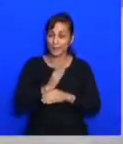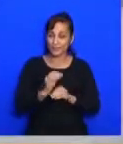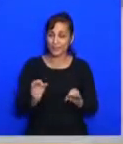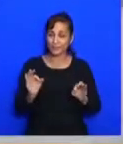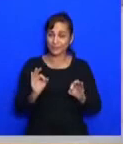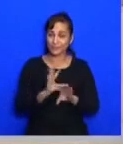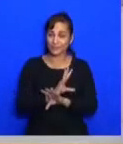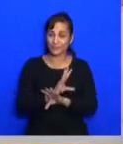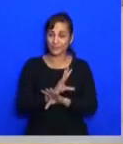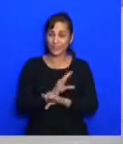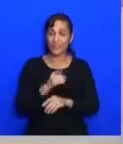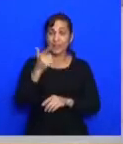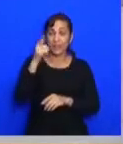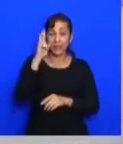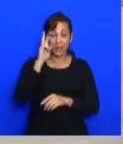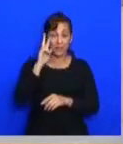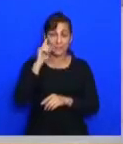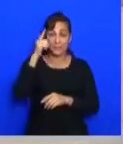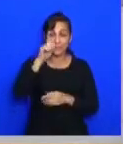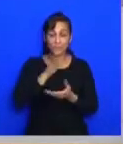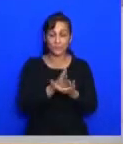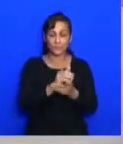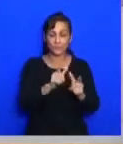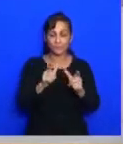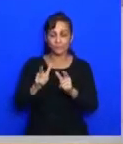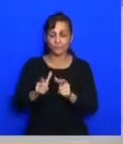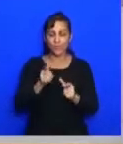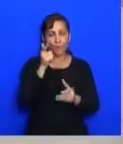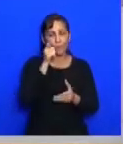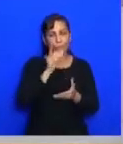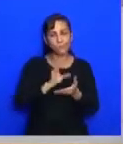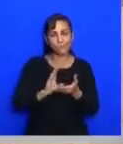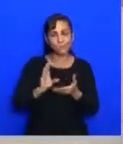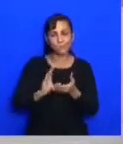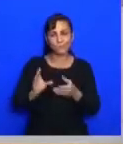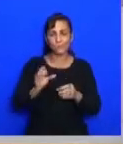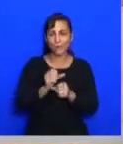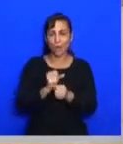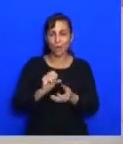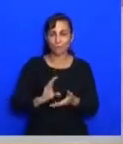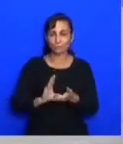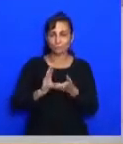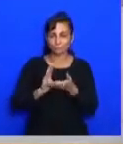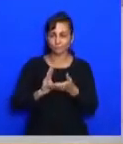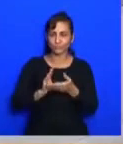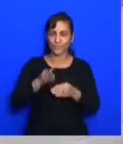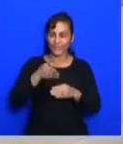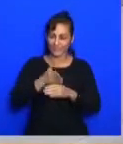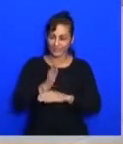validado. Lembre-se, após a apuração, você poderá saber de onde são as apostas vencedoras ou se o prêmio está